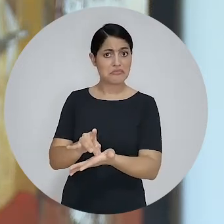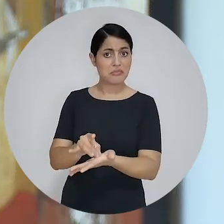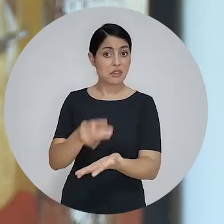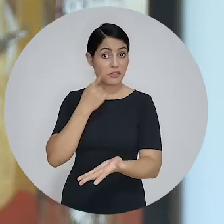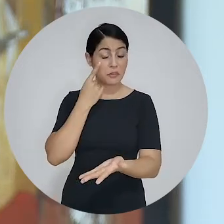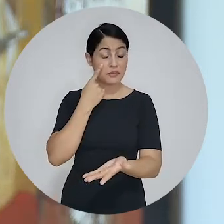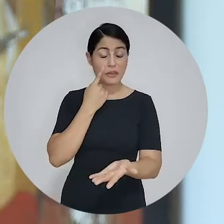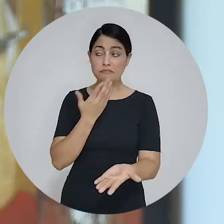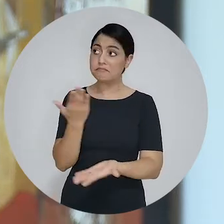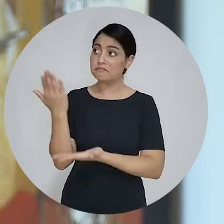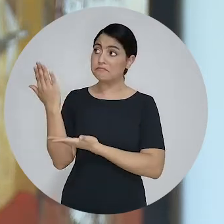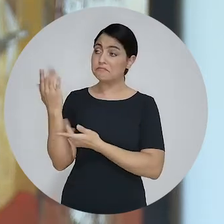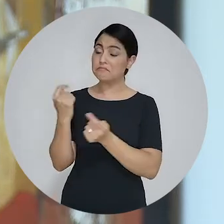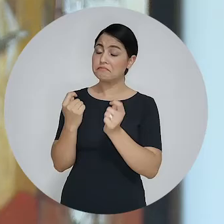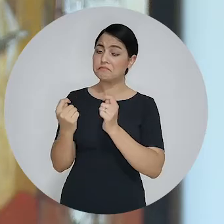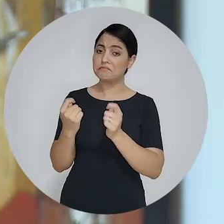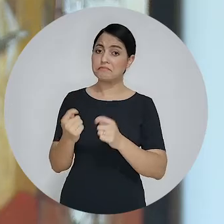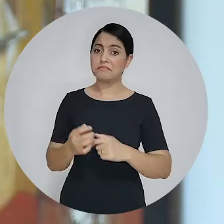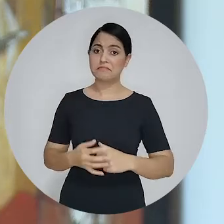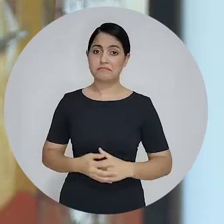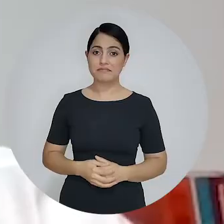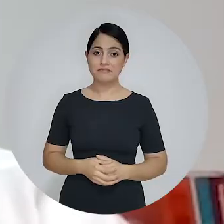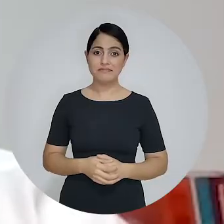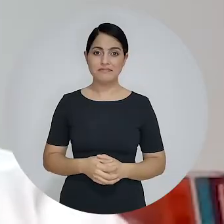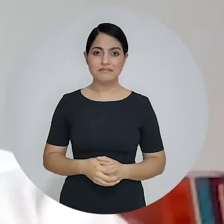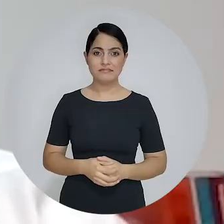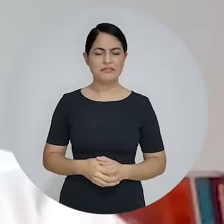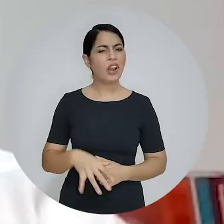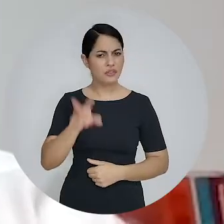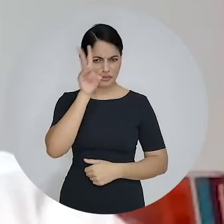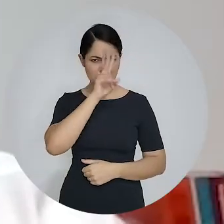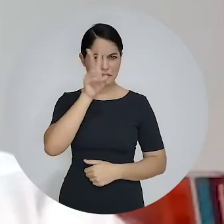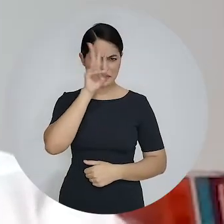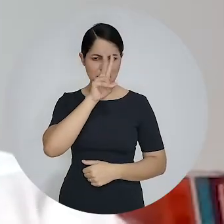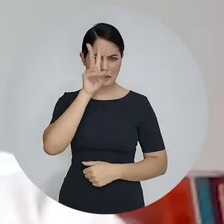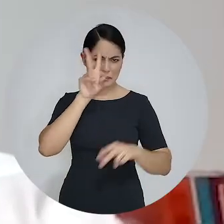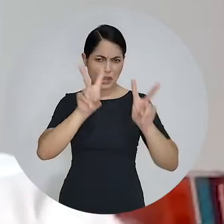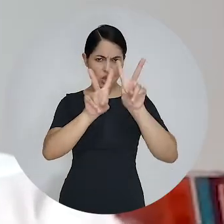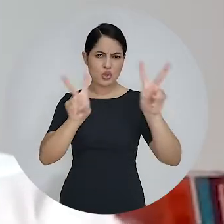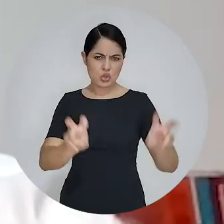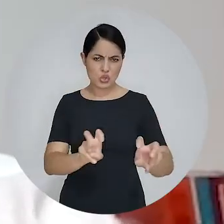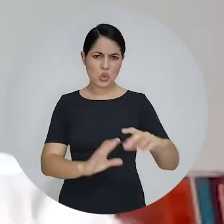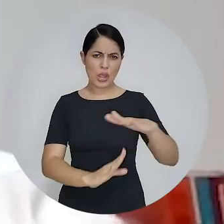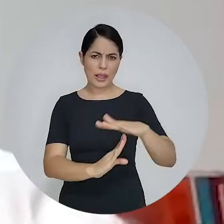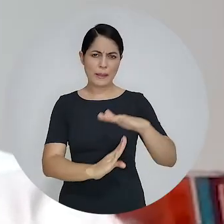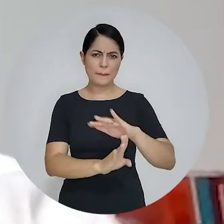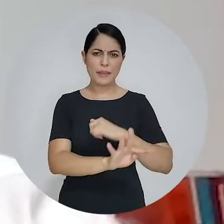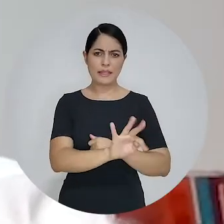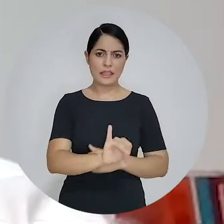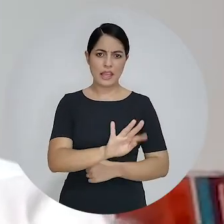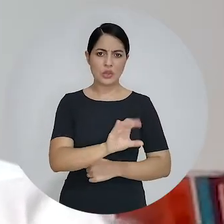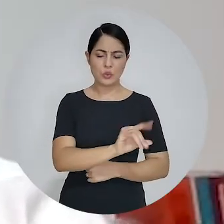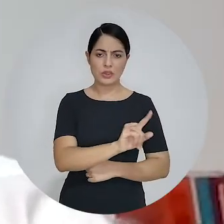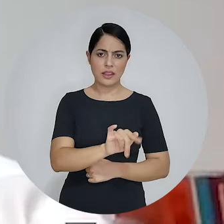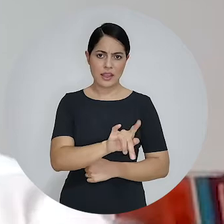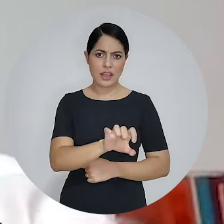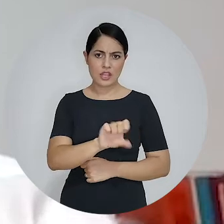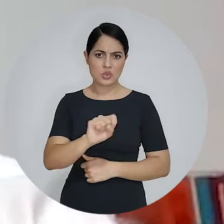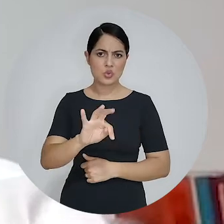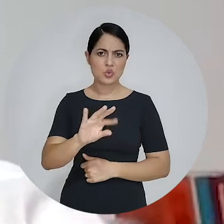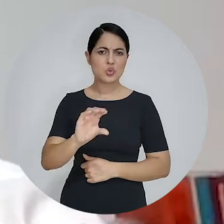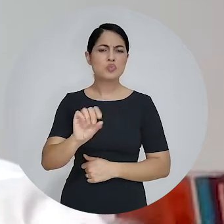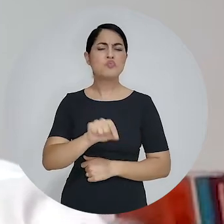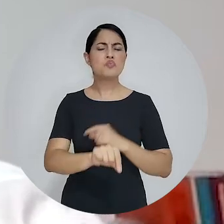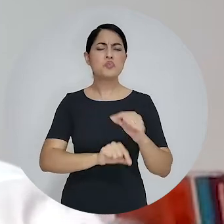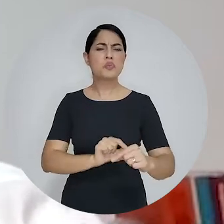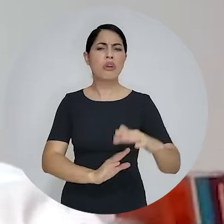sua validade. Acompanhe na entrevista. Primeiramente, é importante lembrar que a questão do teto de gastos ela tem um objetivo.